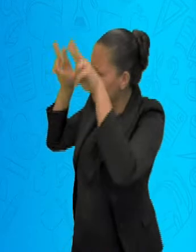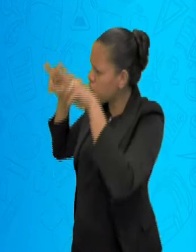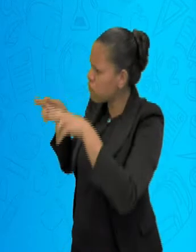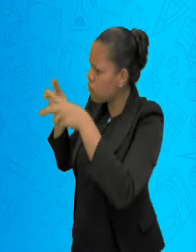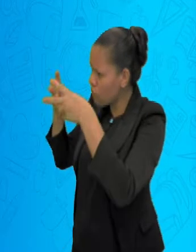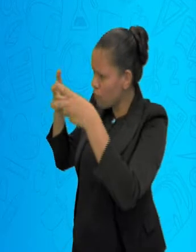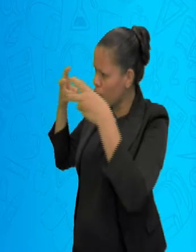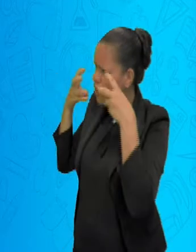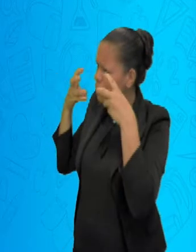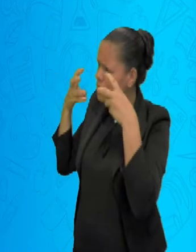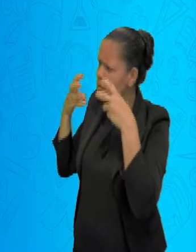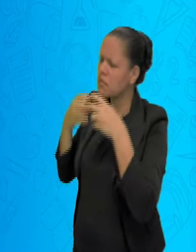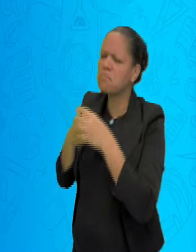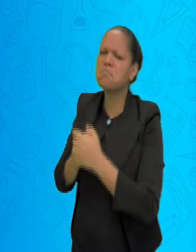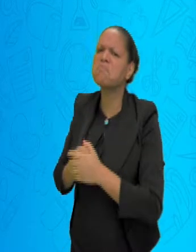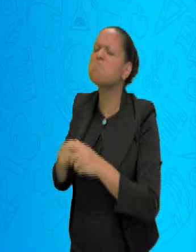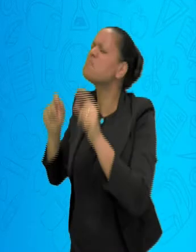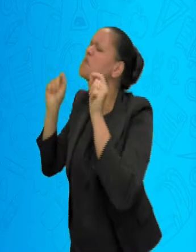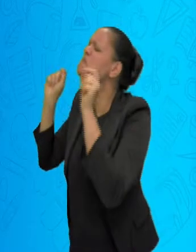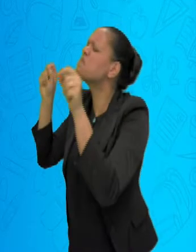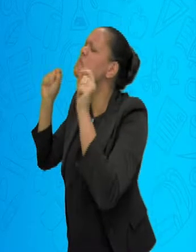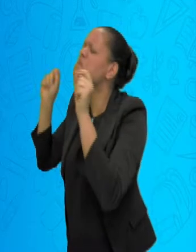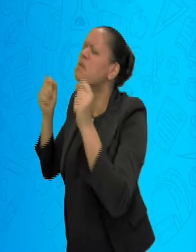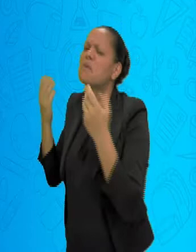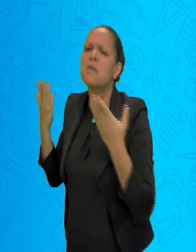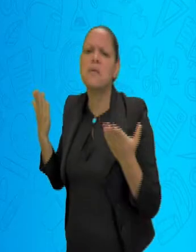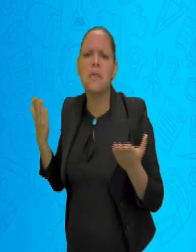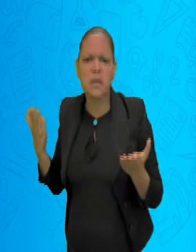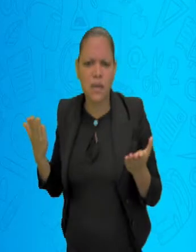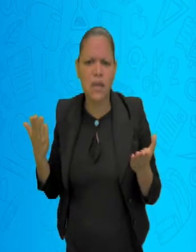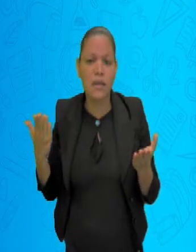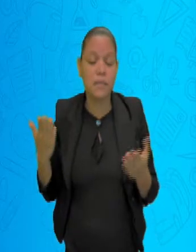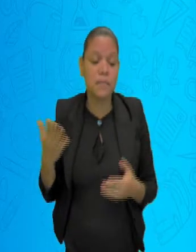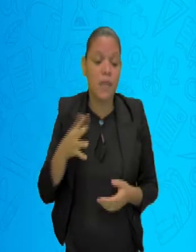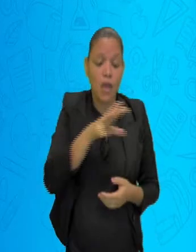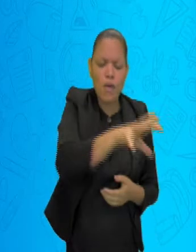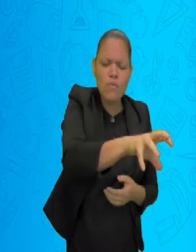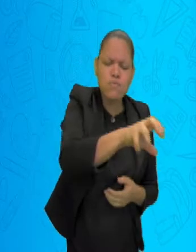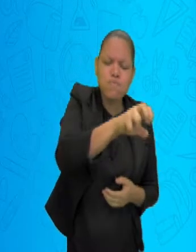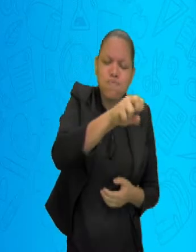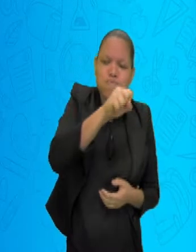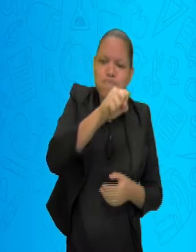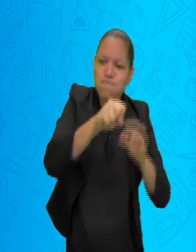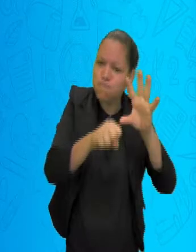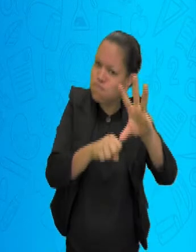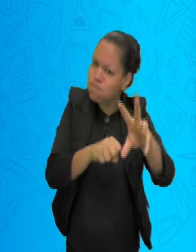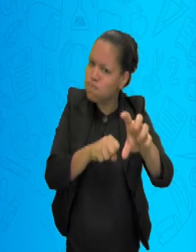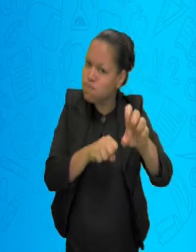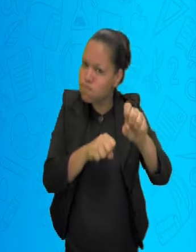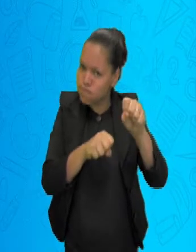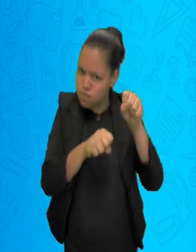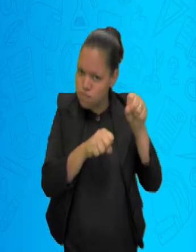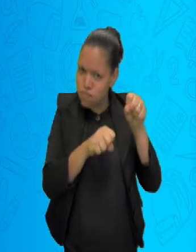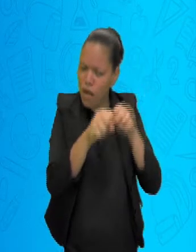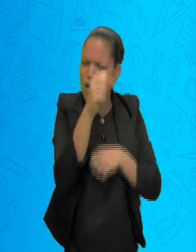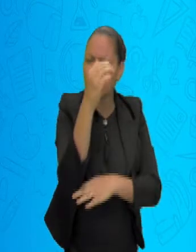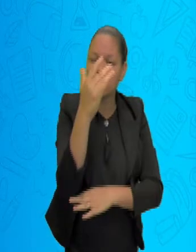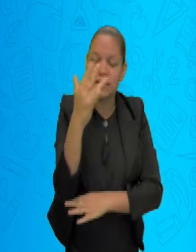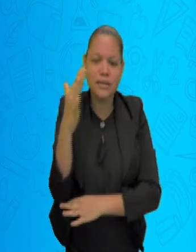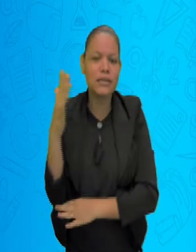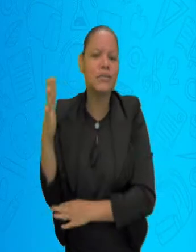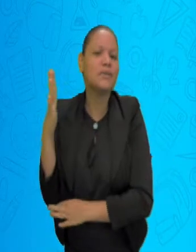extrativismo vegetal? É a retirada de elementos da natureza como raízes. Aqui nós temos a prática